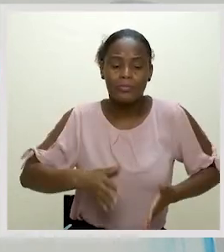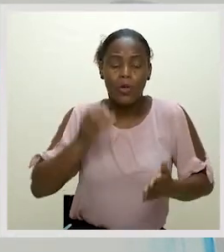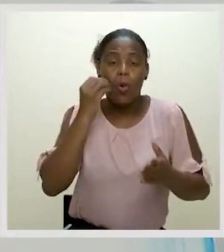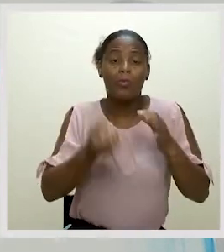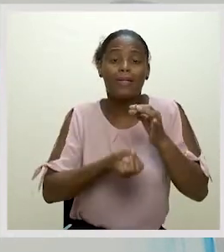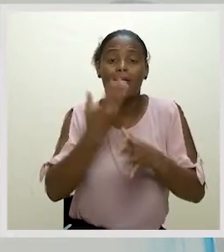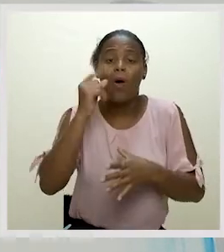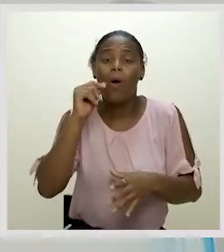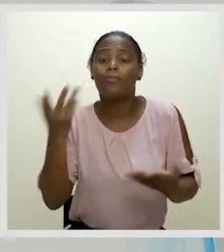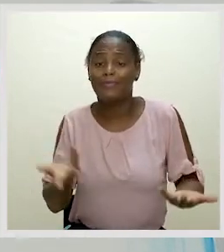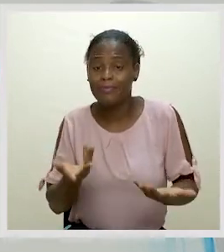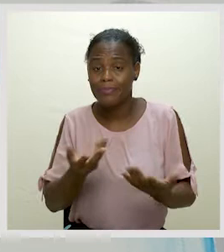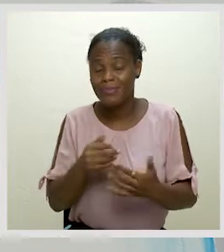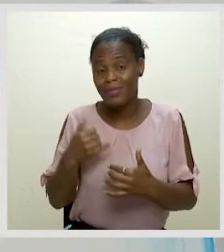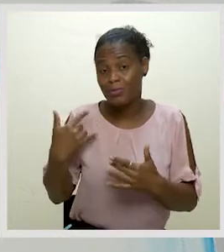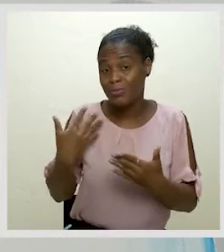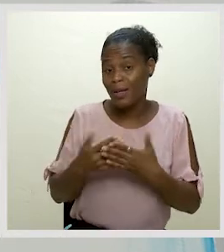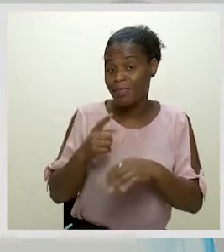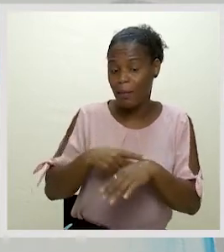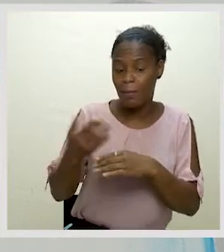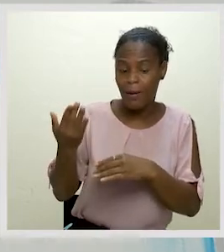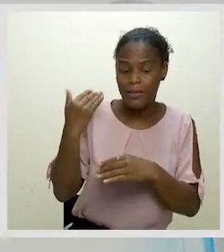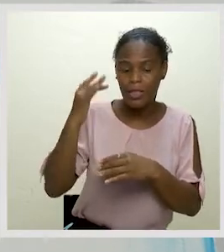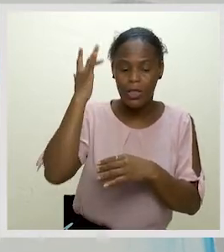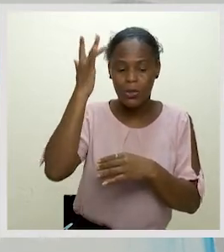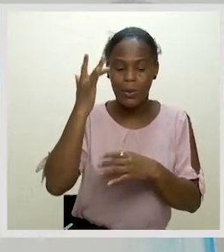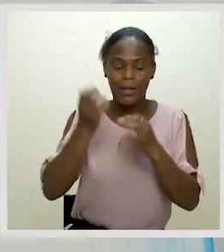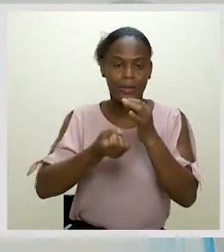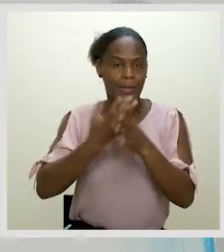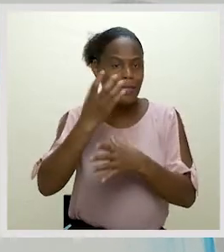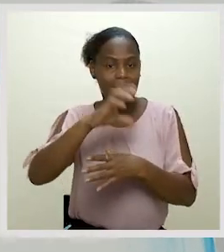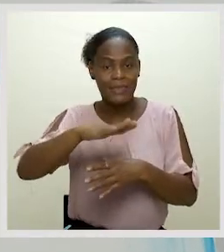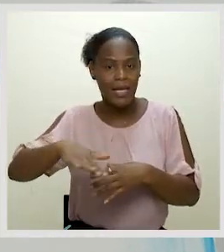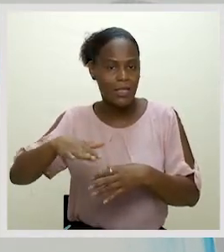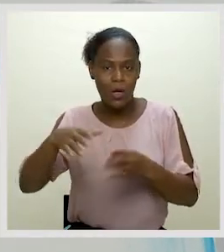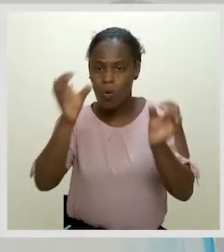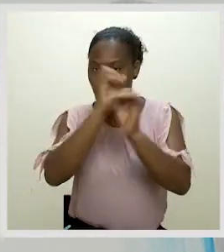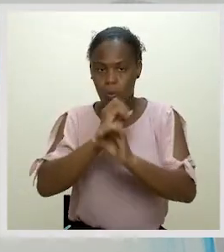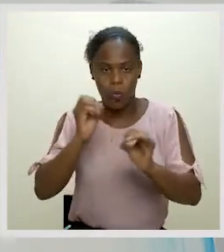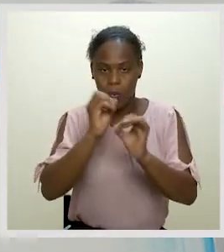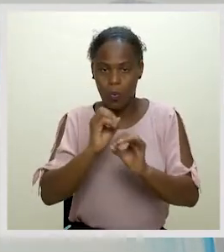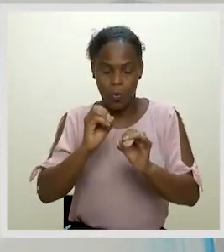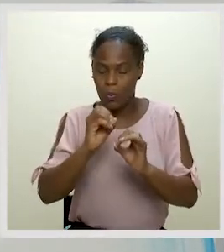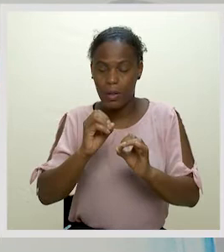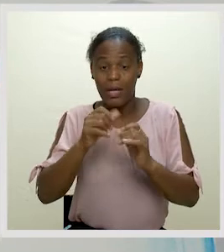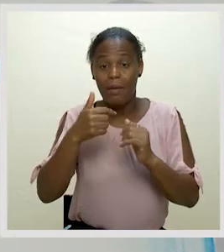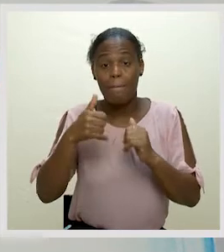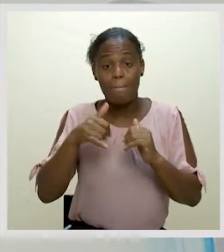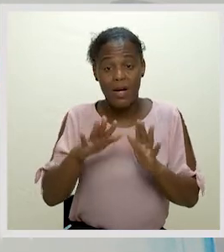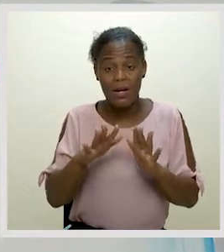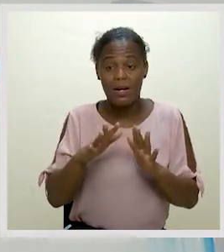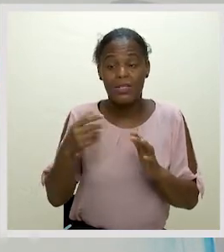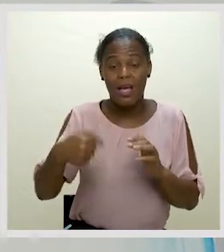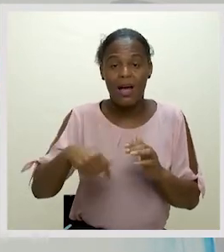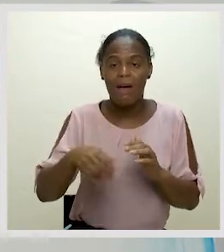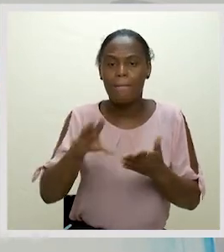surgiu. E nessa altura da teoria da criação não existia ciência propriamente dita.